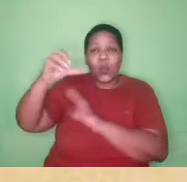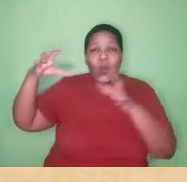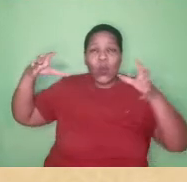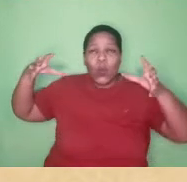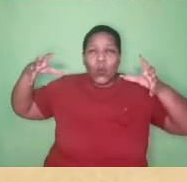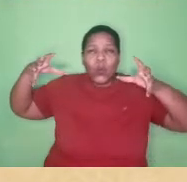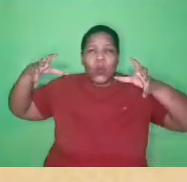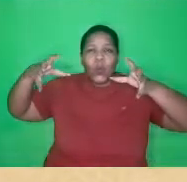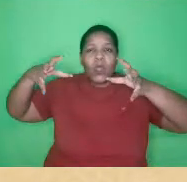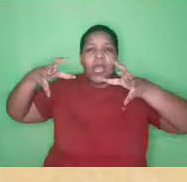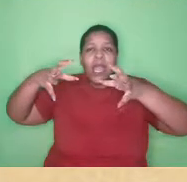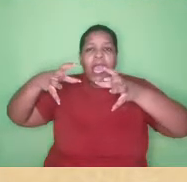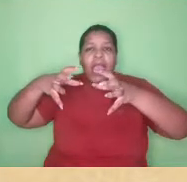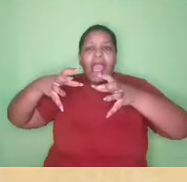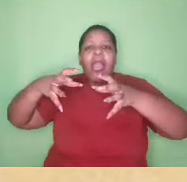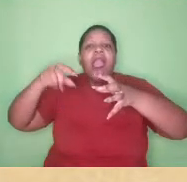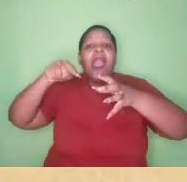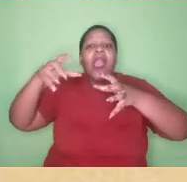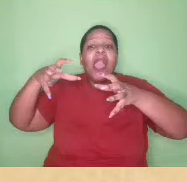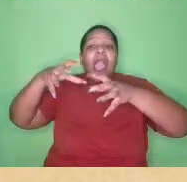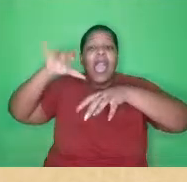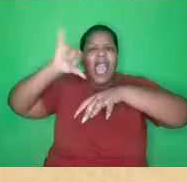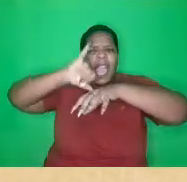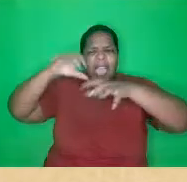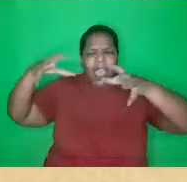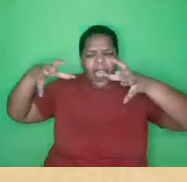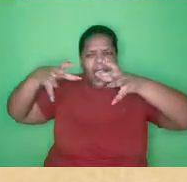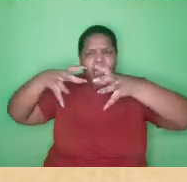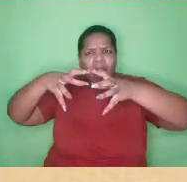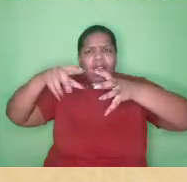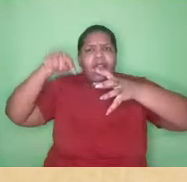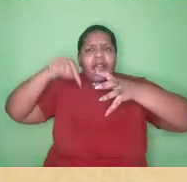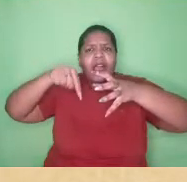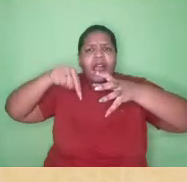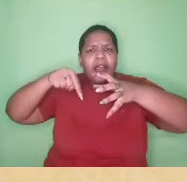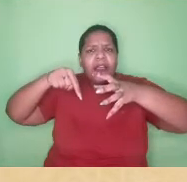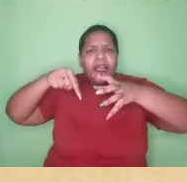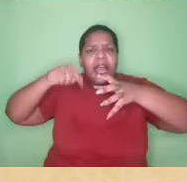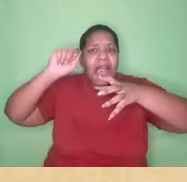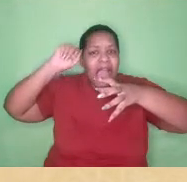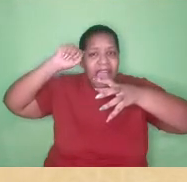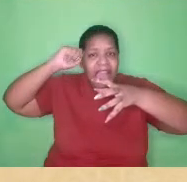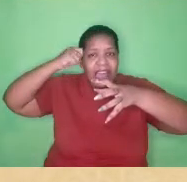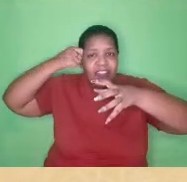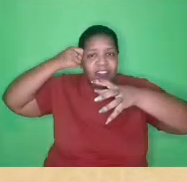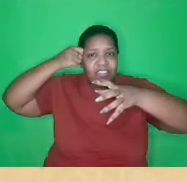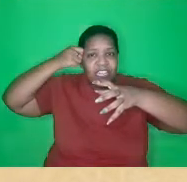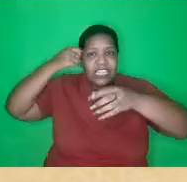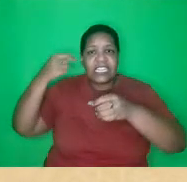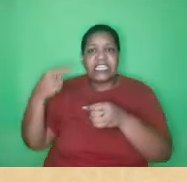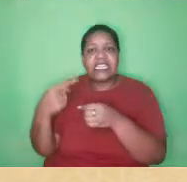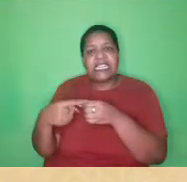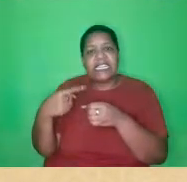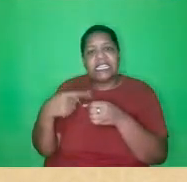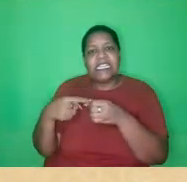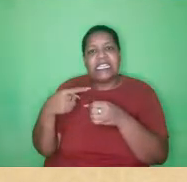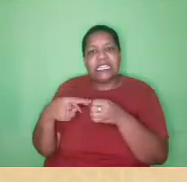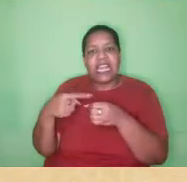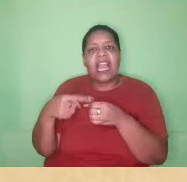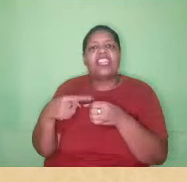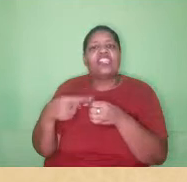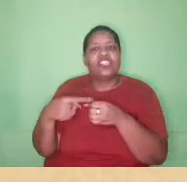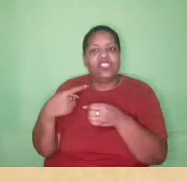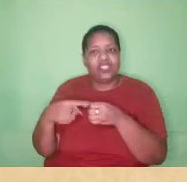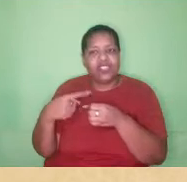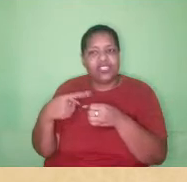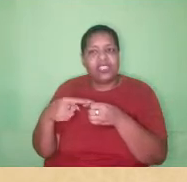quê? Uma grande concentração de africanos nas áreas urbanas. Né? Ou